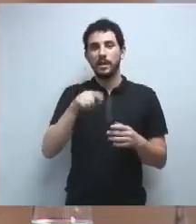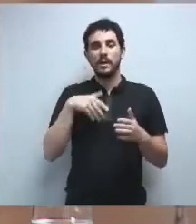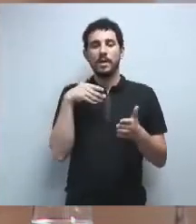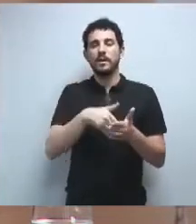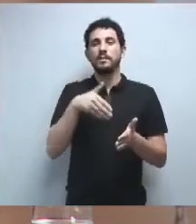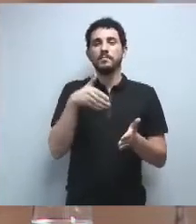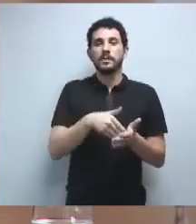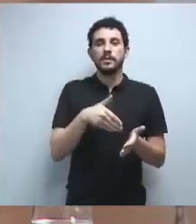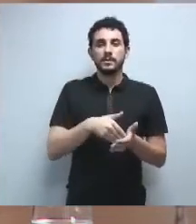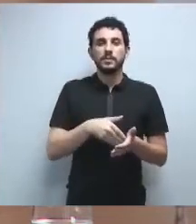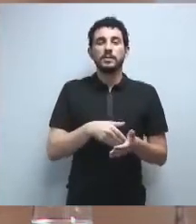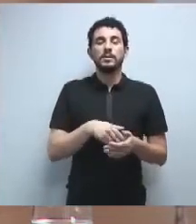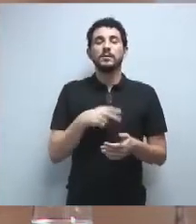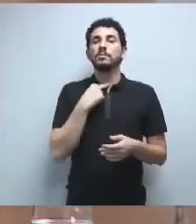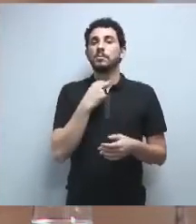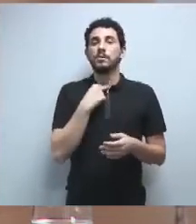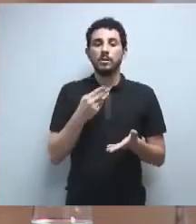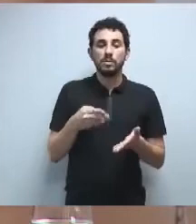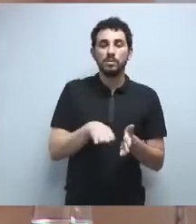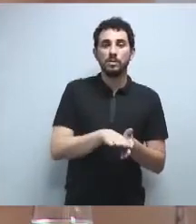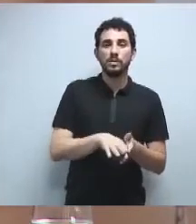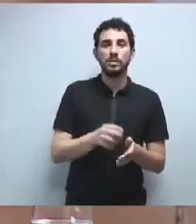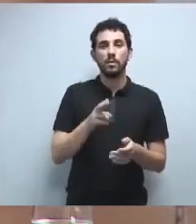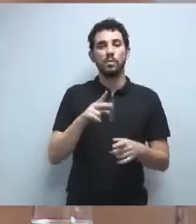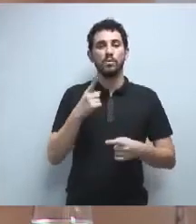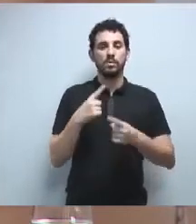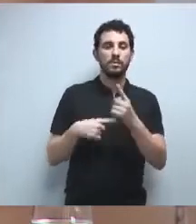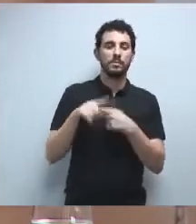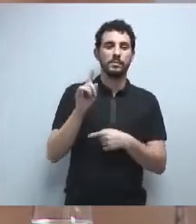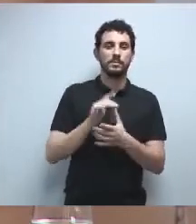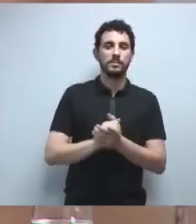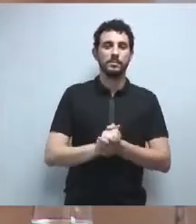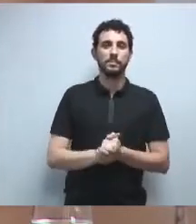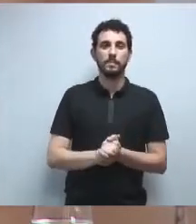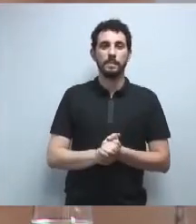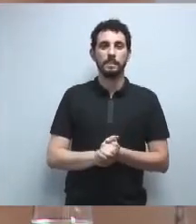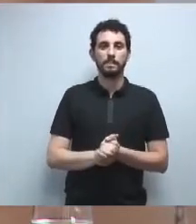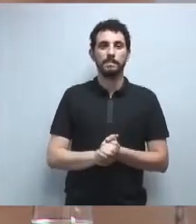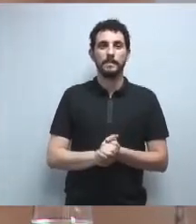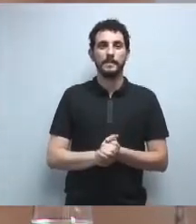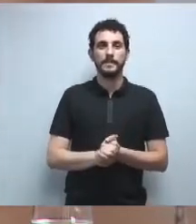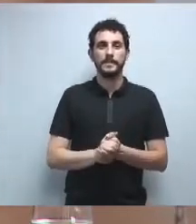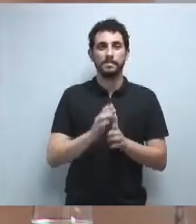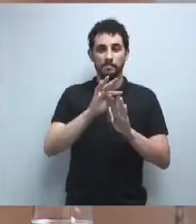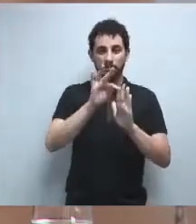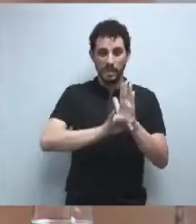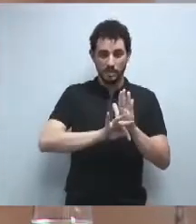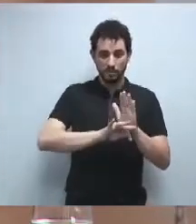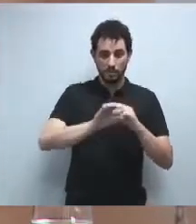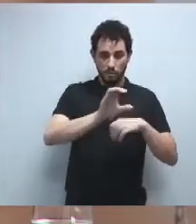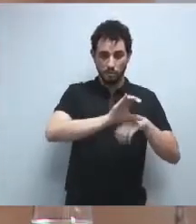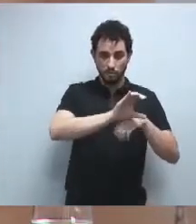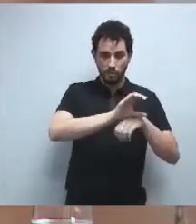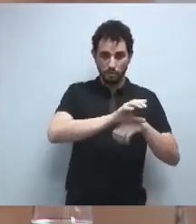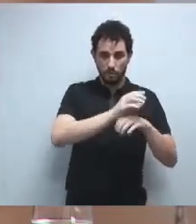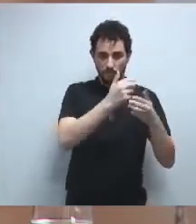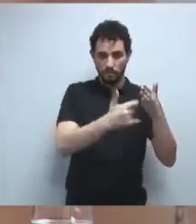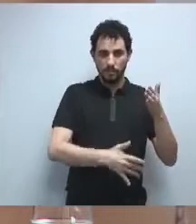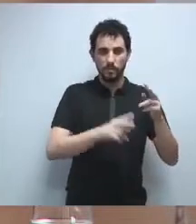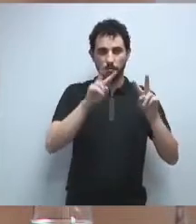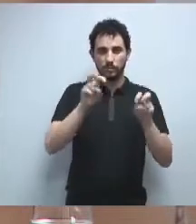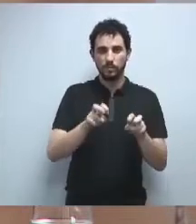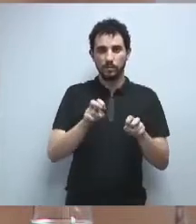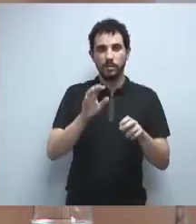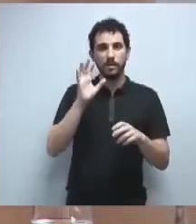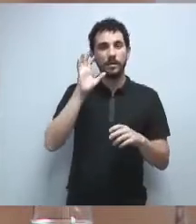que você não deve chegar ou não deve ultrapassar o texto constitucional com relação à